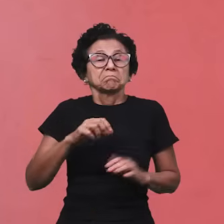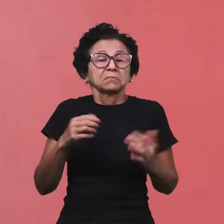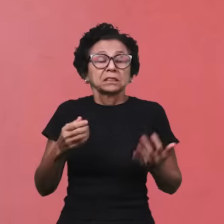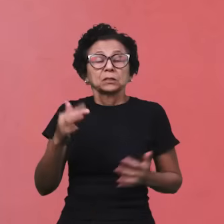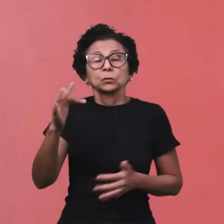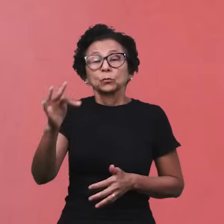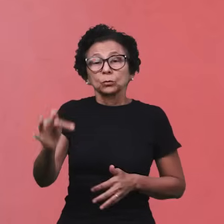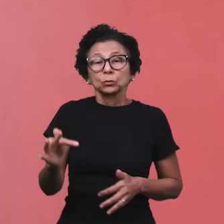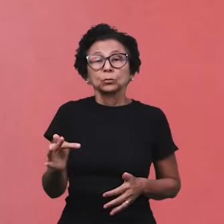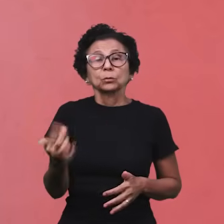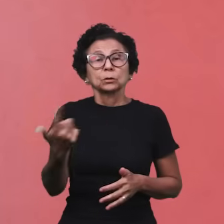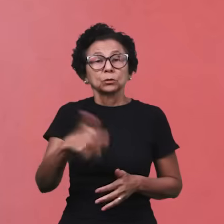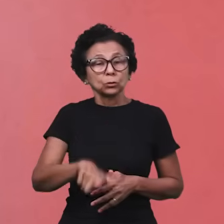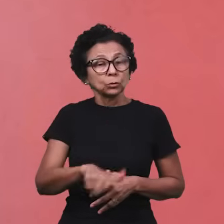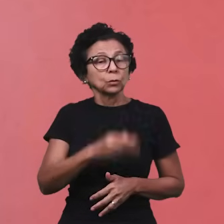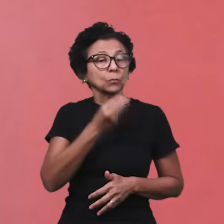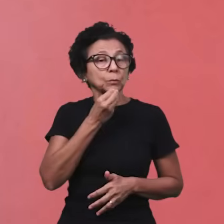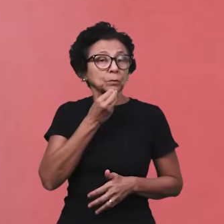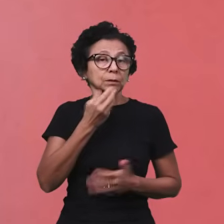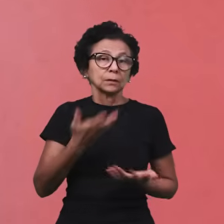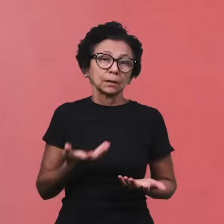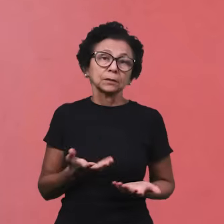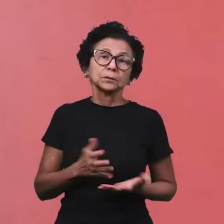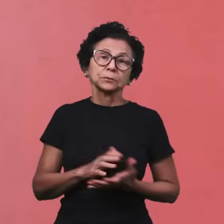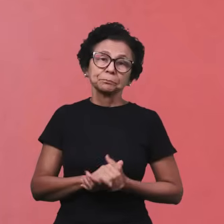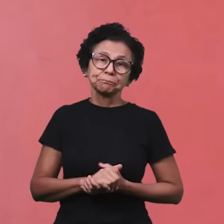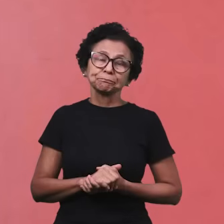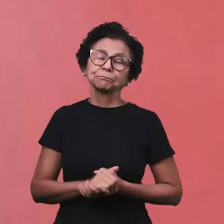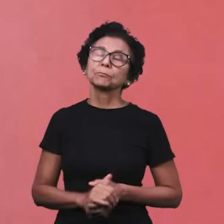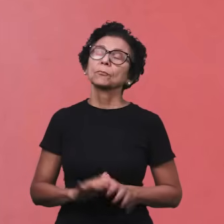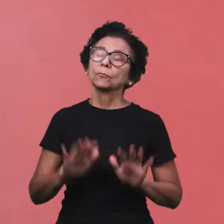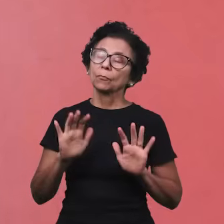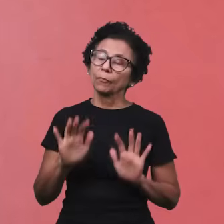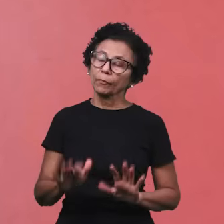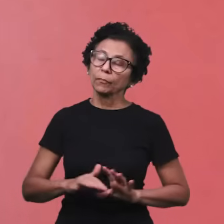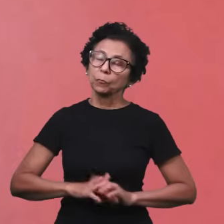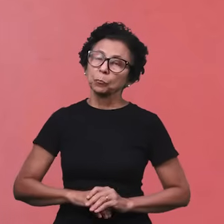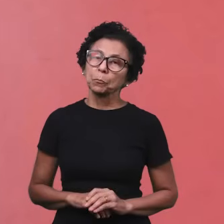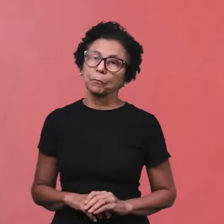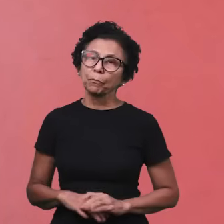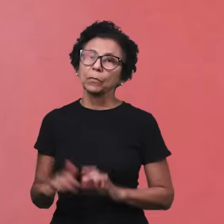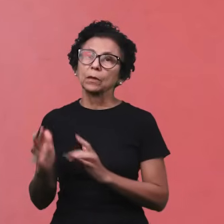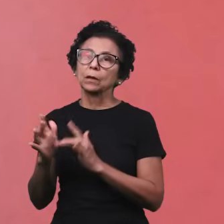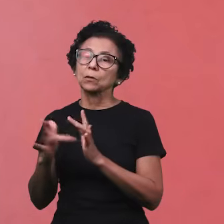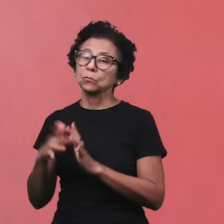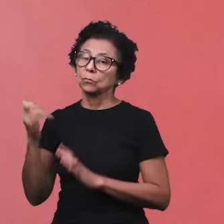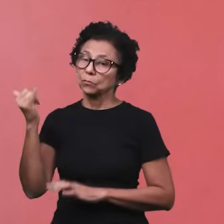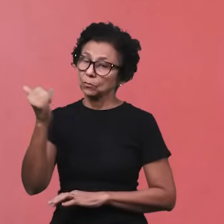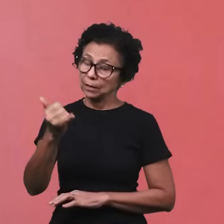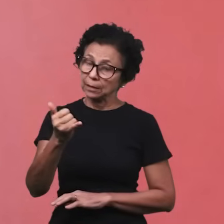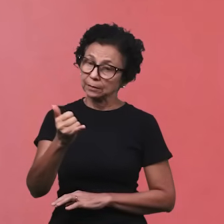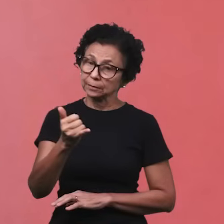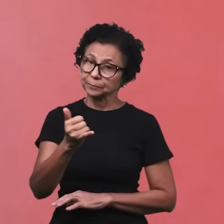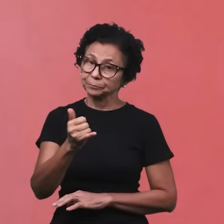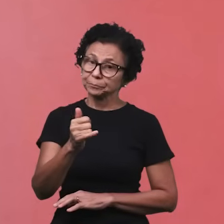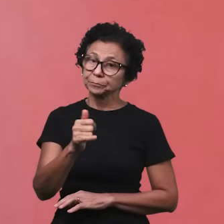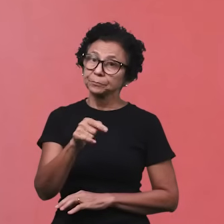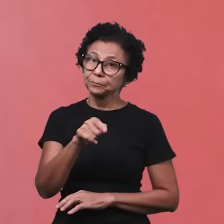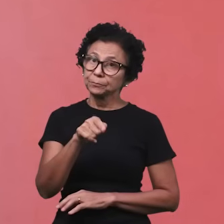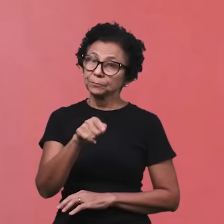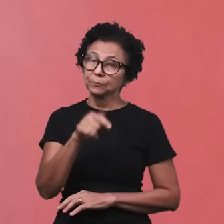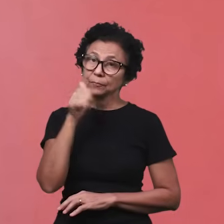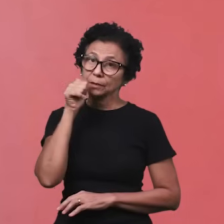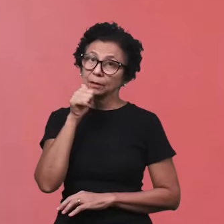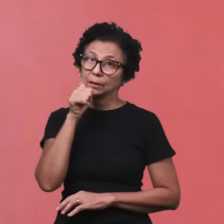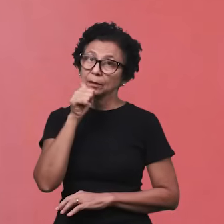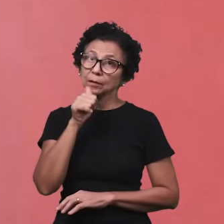Não se sabe se amanhã você vai ter essa mesma oportunidade, se ela vai se repetir. Então, olha, fique. Então, Jesus ainda fala isso com